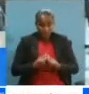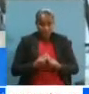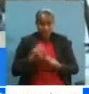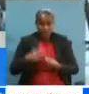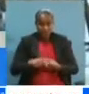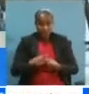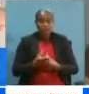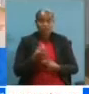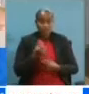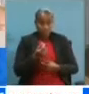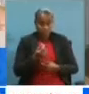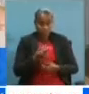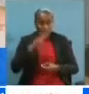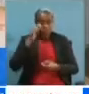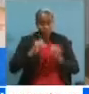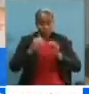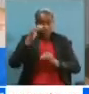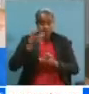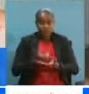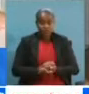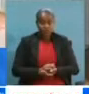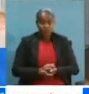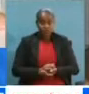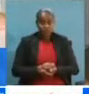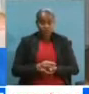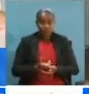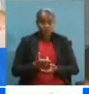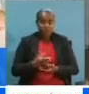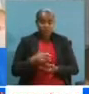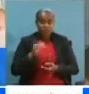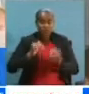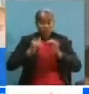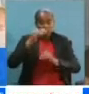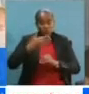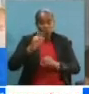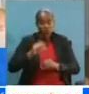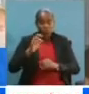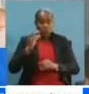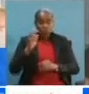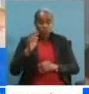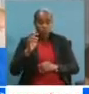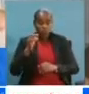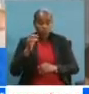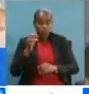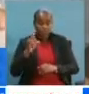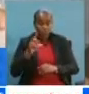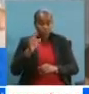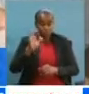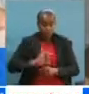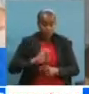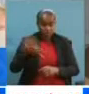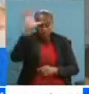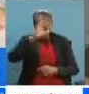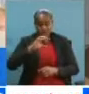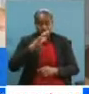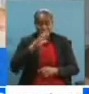conforme a taxa de inflação. E a taxa de inflação prevista é de 1,3% e o governo diz que não vai proceder a nenhum reajustamento salarial.